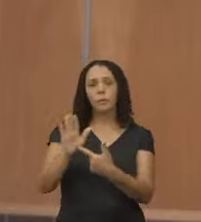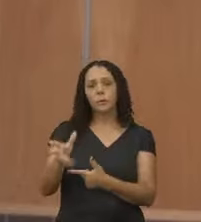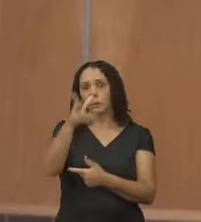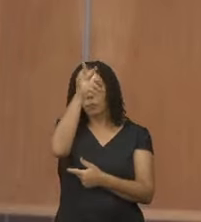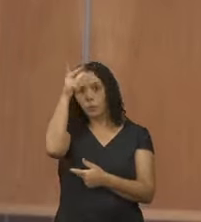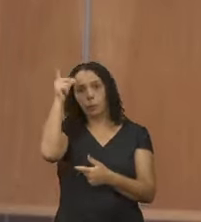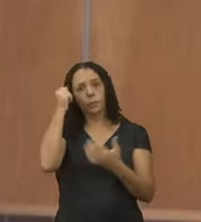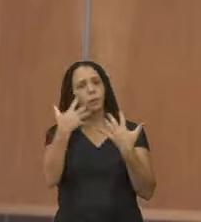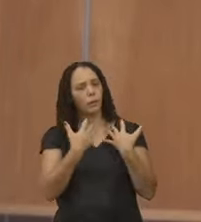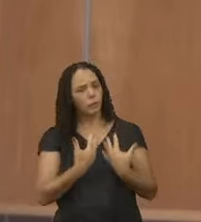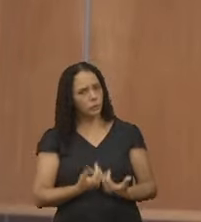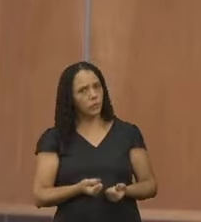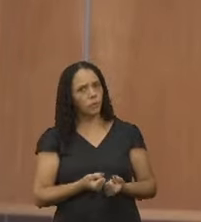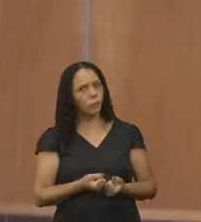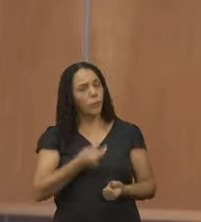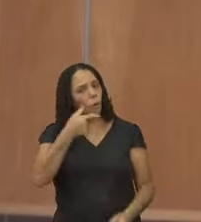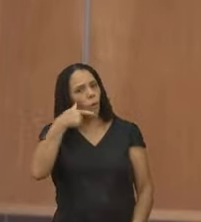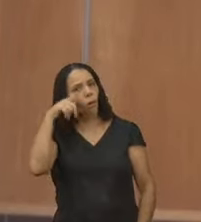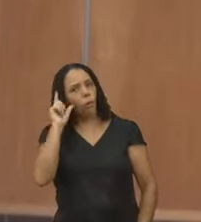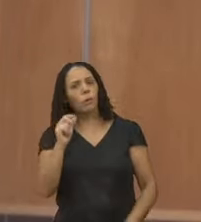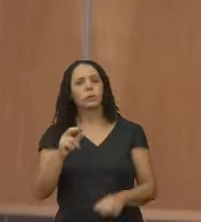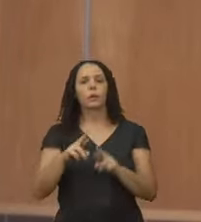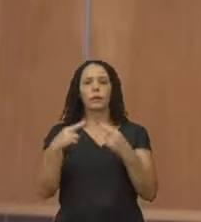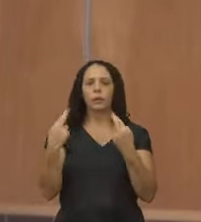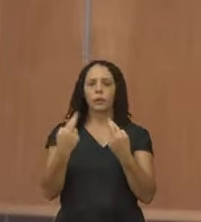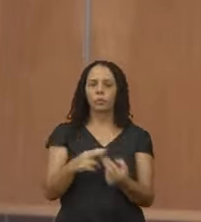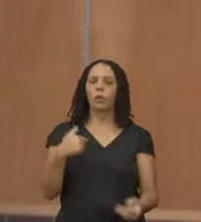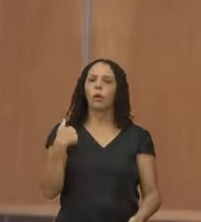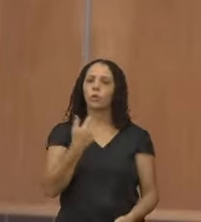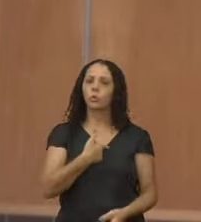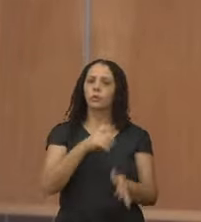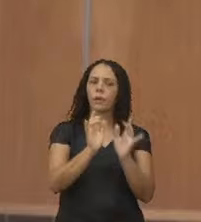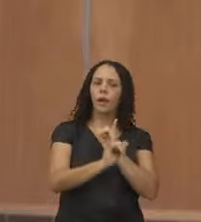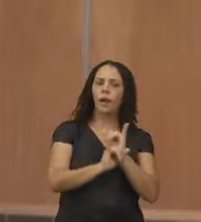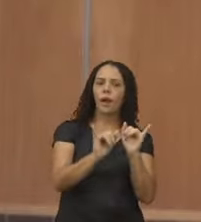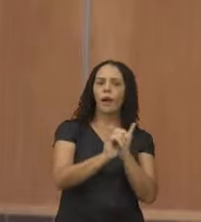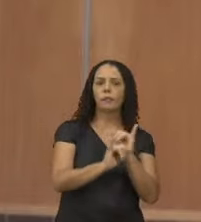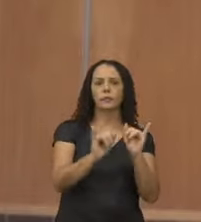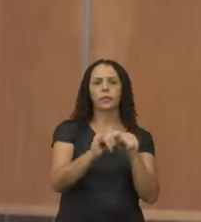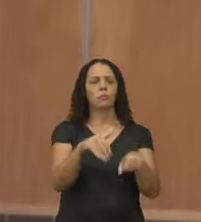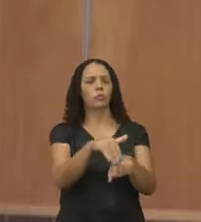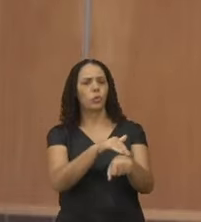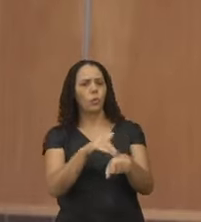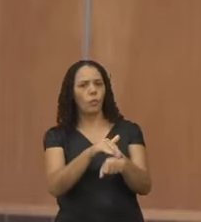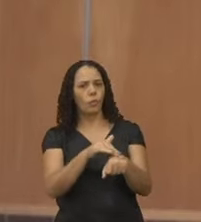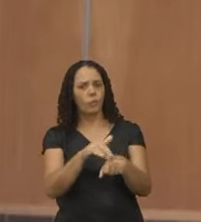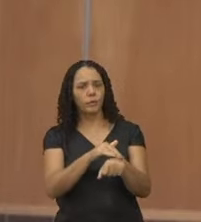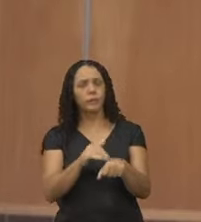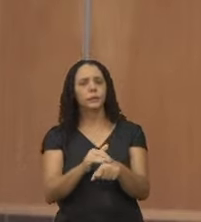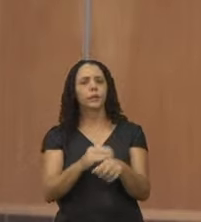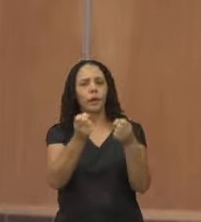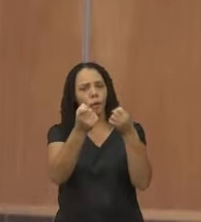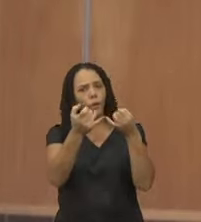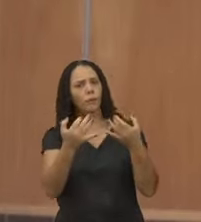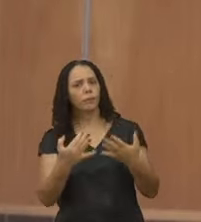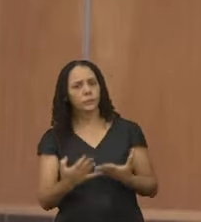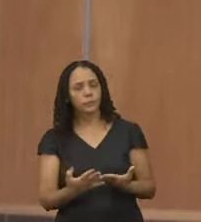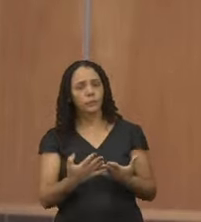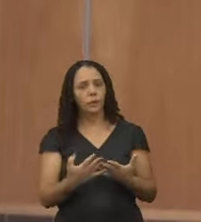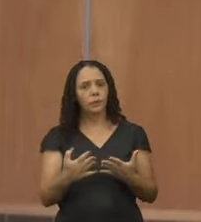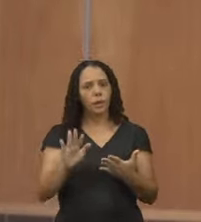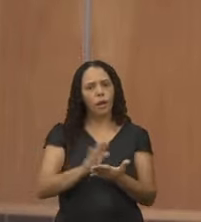acatou. Inclusive, ontem, na reunião, a gente passou, né, para vários charreteiros que estavam aqui ontem, né, e a gente explicou para eles, né,